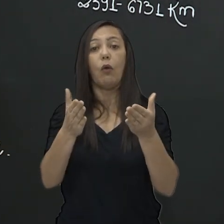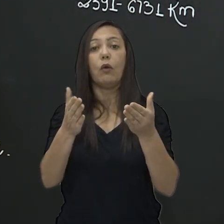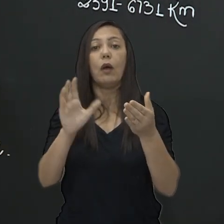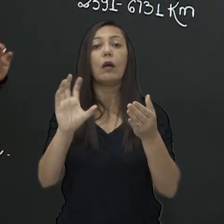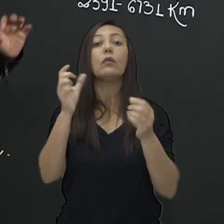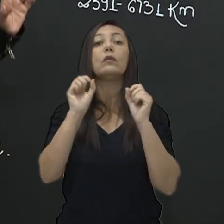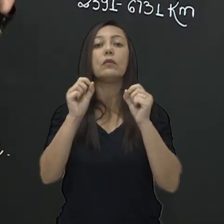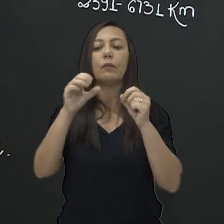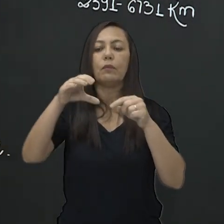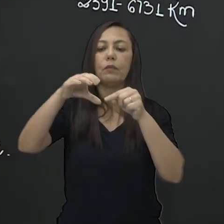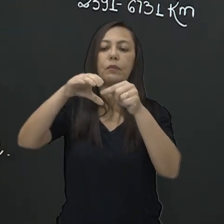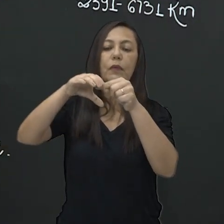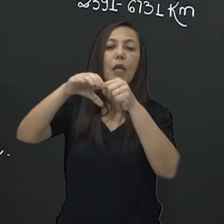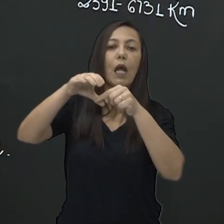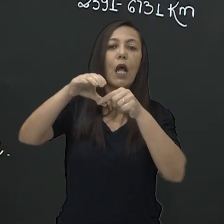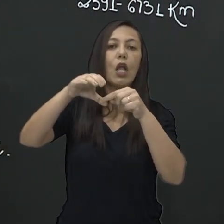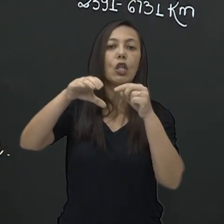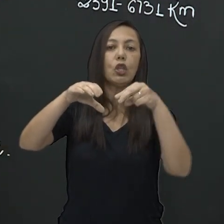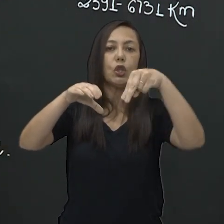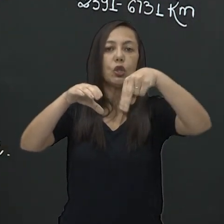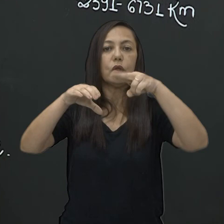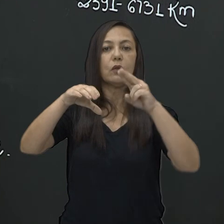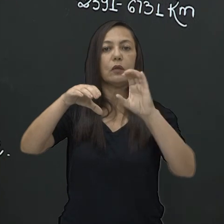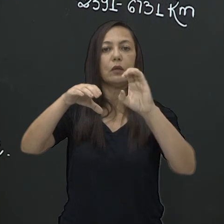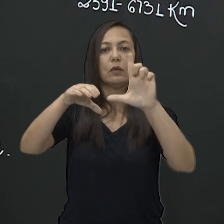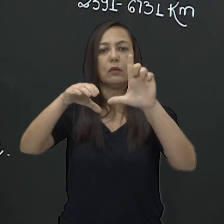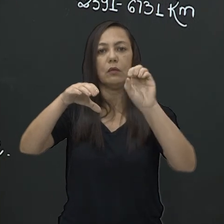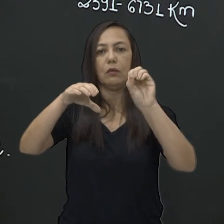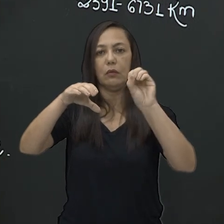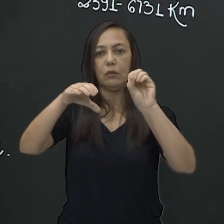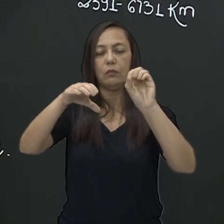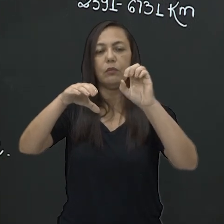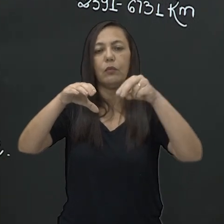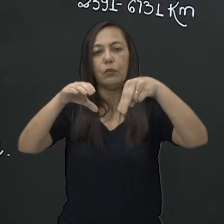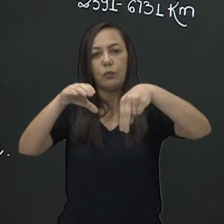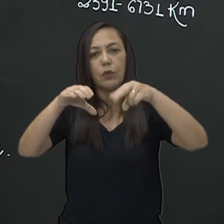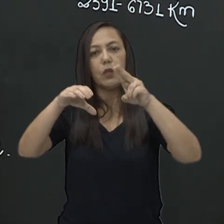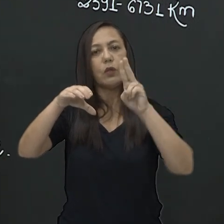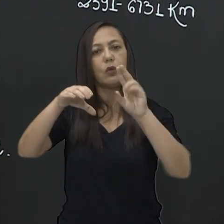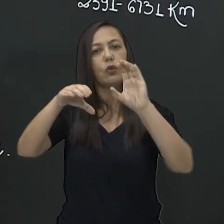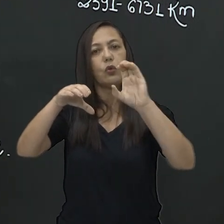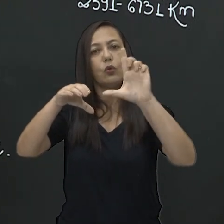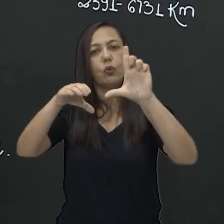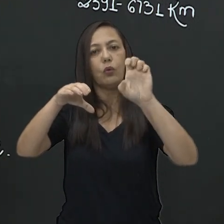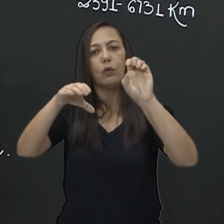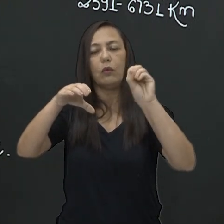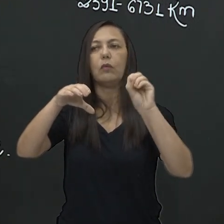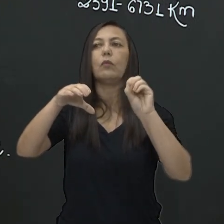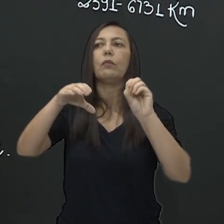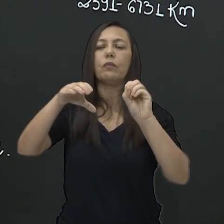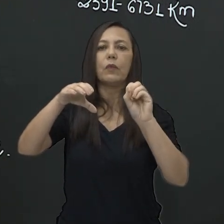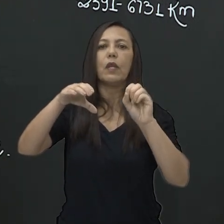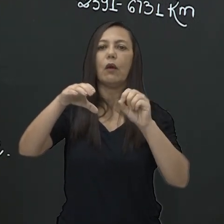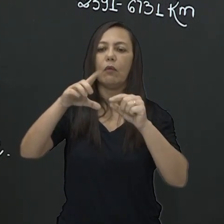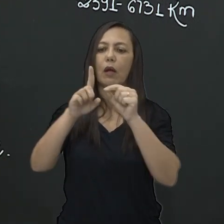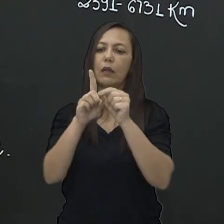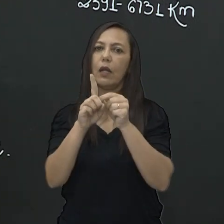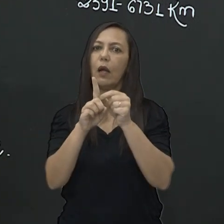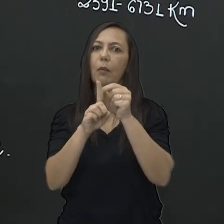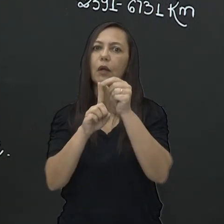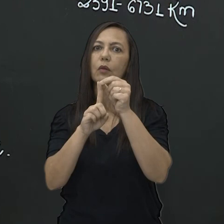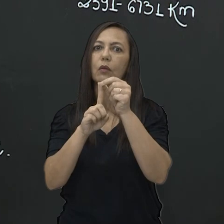externo, líquido, e o núcleo interno, sólido e com uma temperatura quase similar à do Sol.